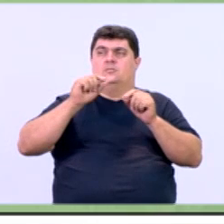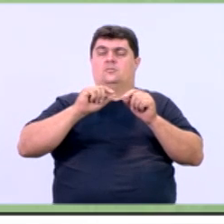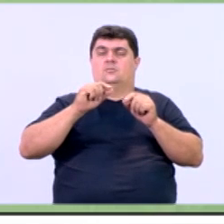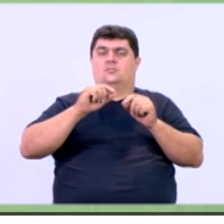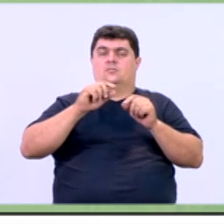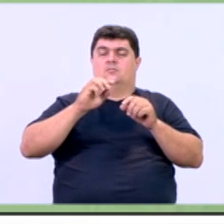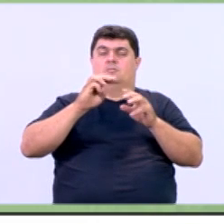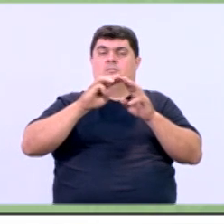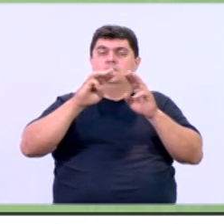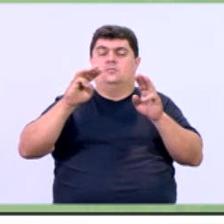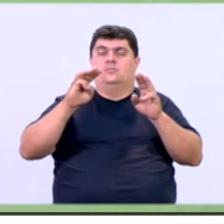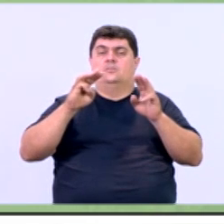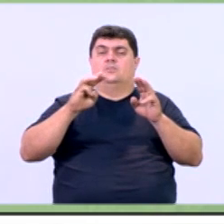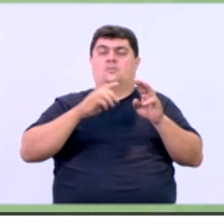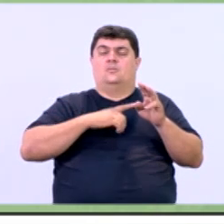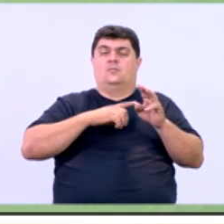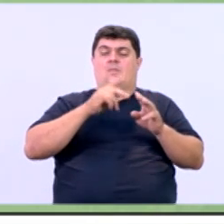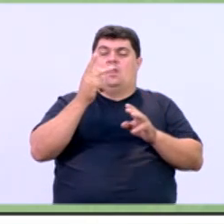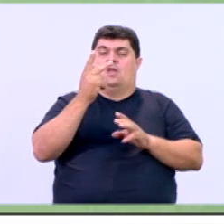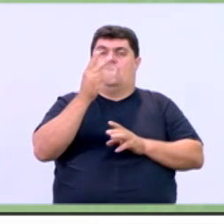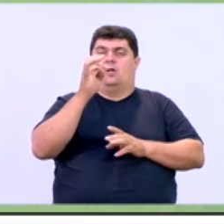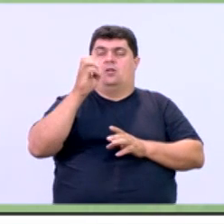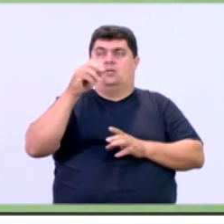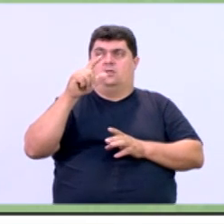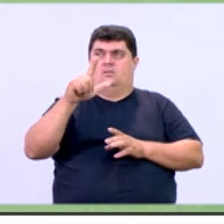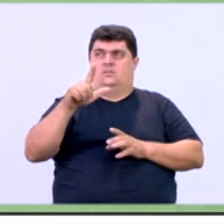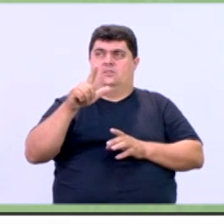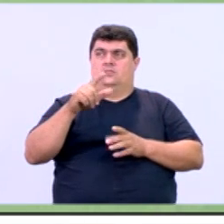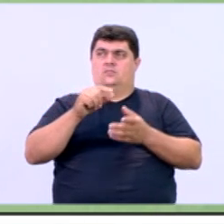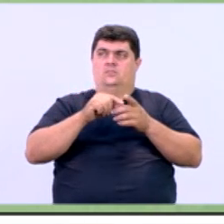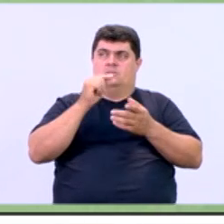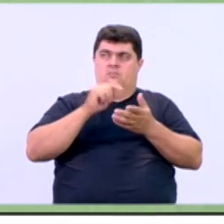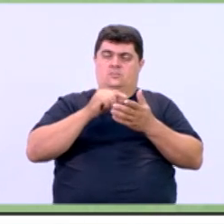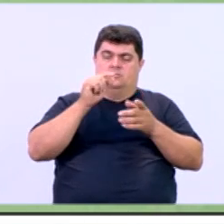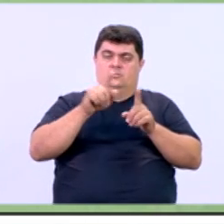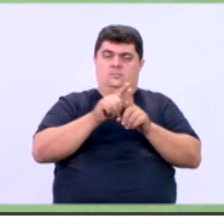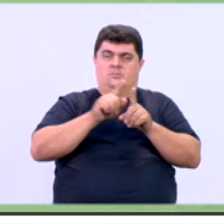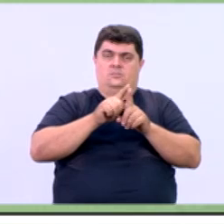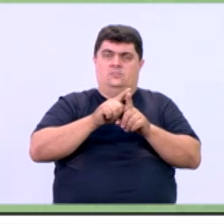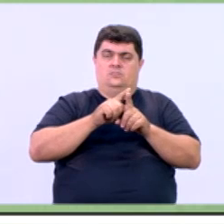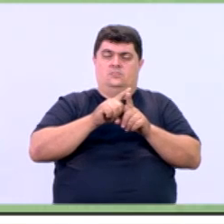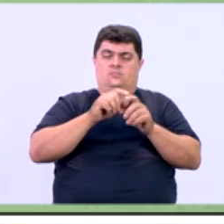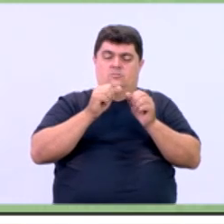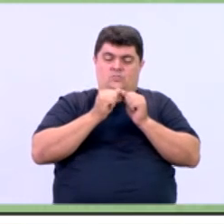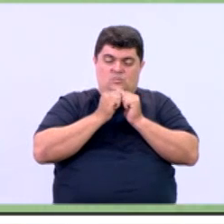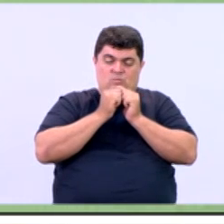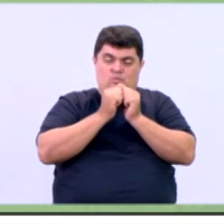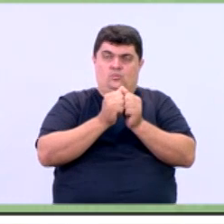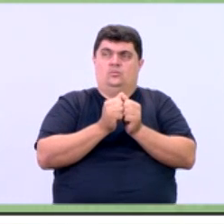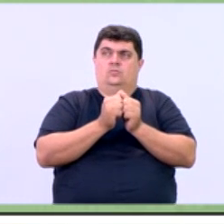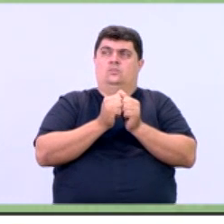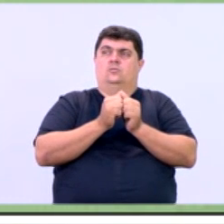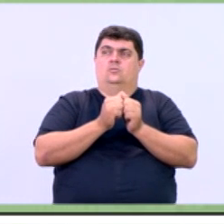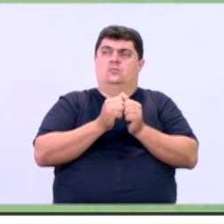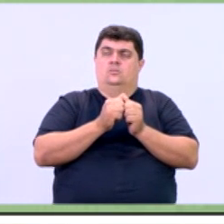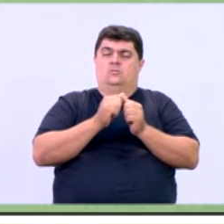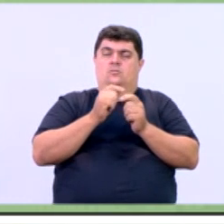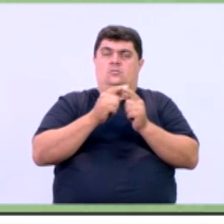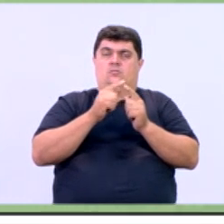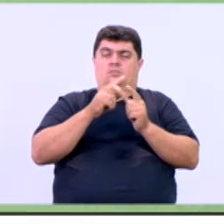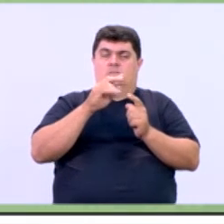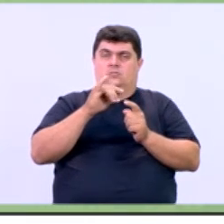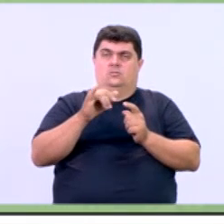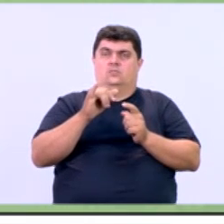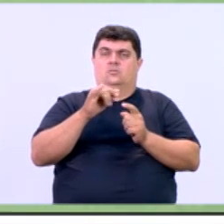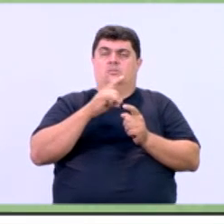um site utilizando HTML, JavaScript e CSS junto, no qual nós vamos